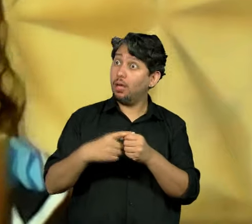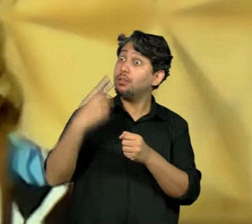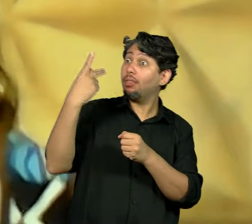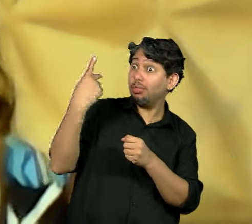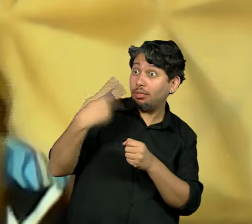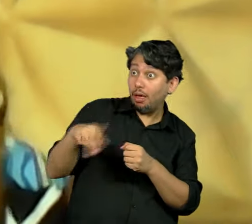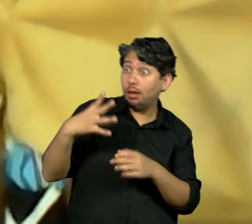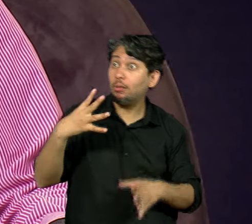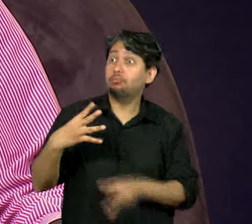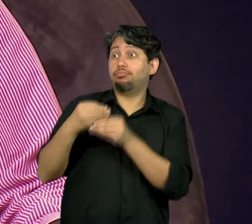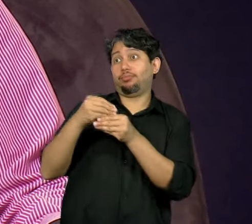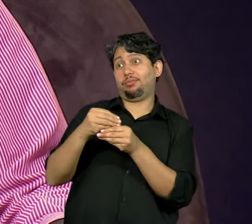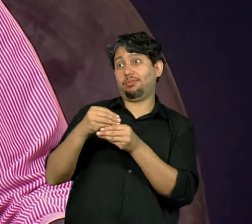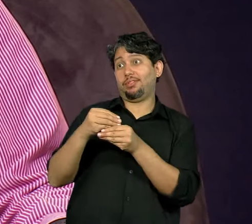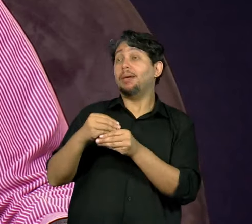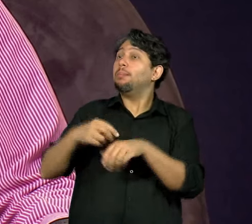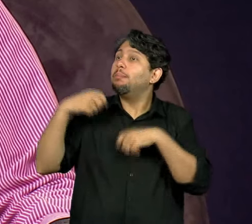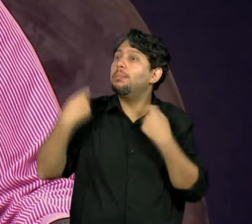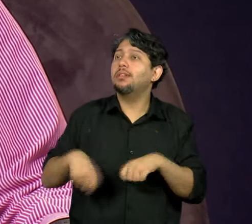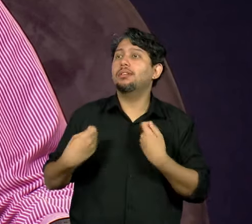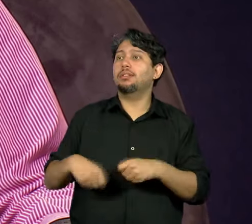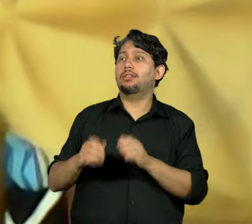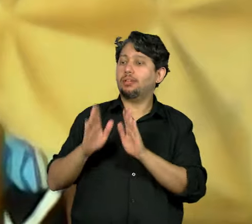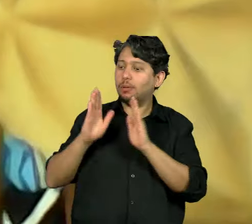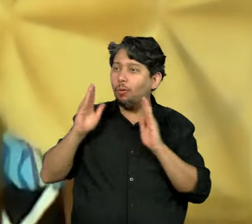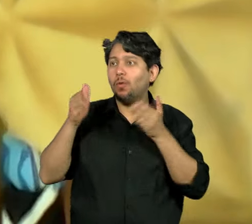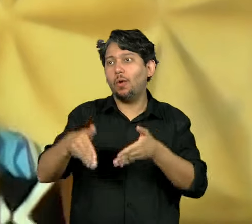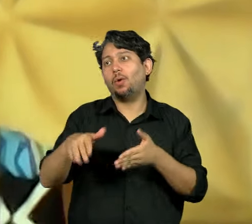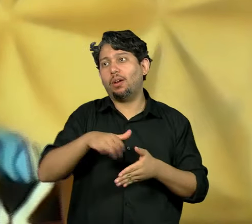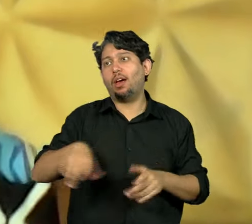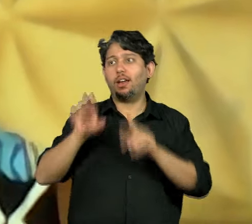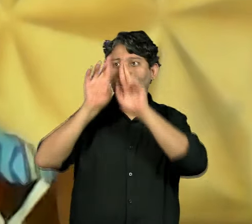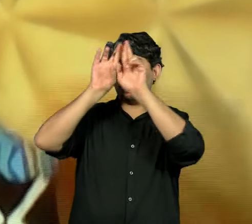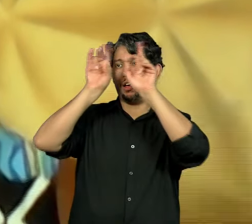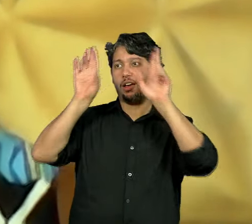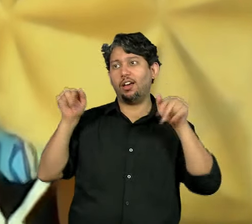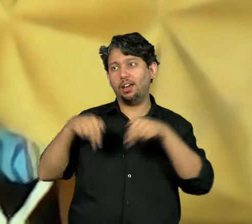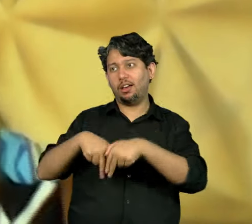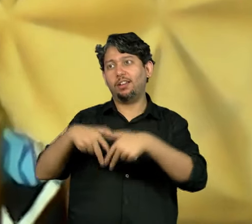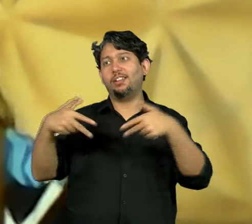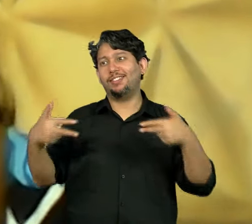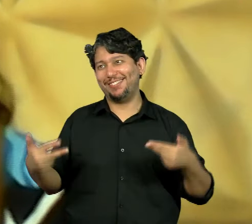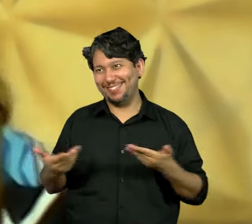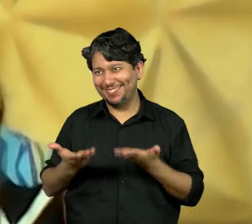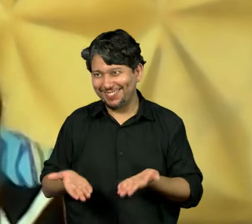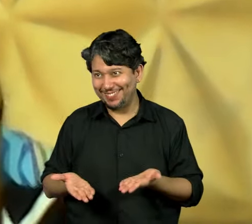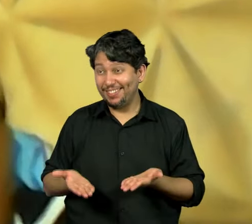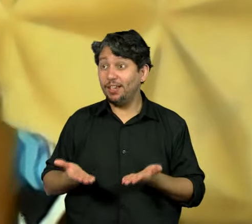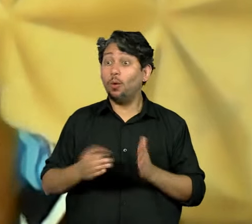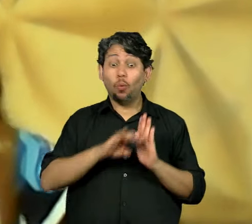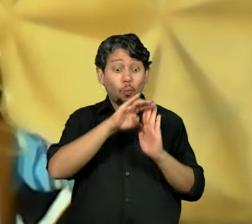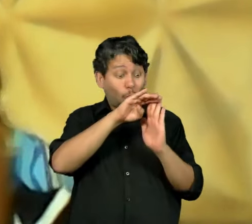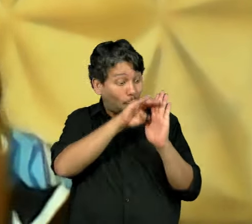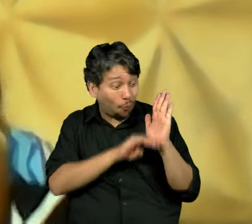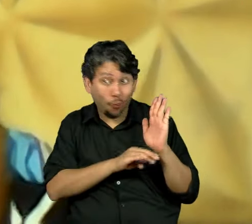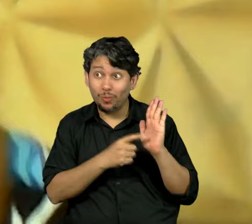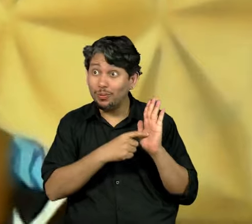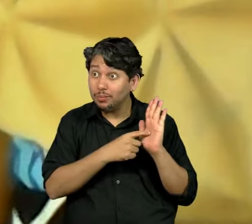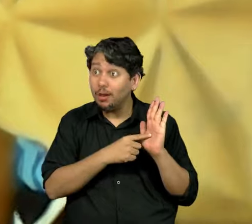deveriam ter um currículo voltado para as questões étnico-raciais. tendo esse currículo como ponto de partida para as